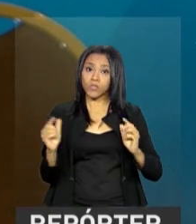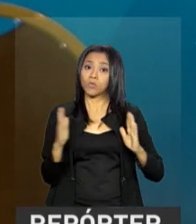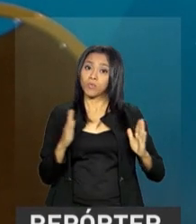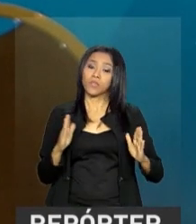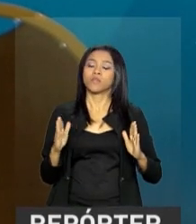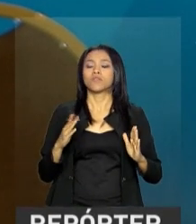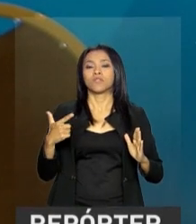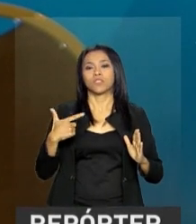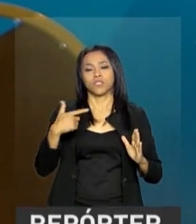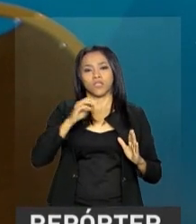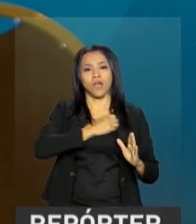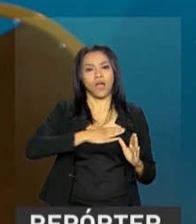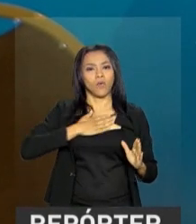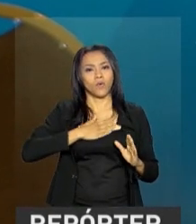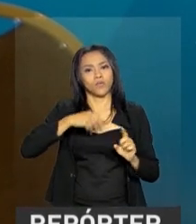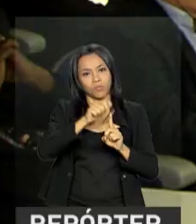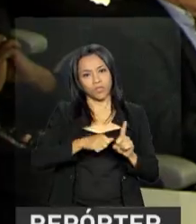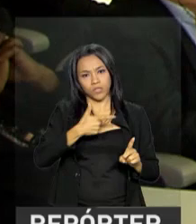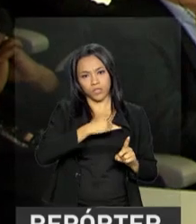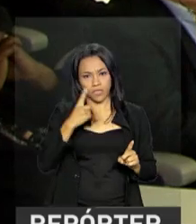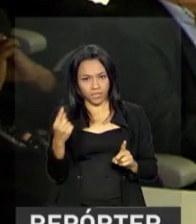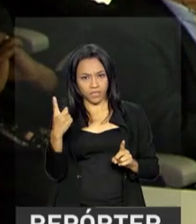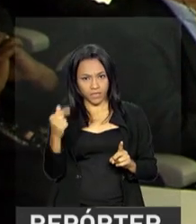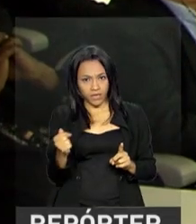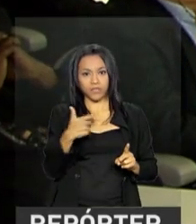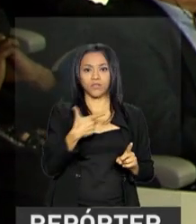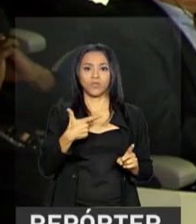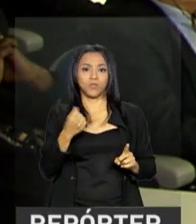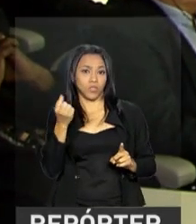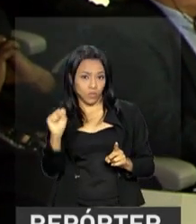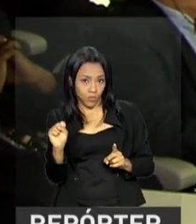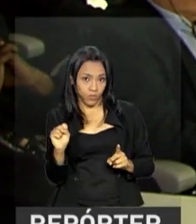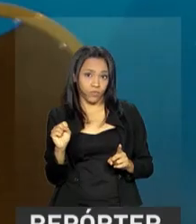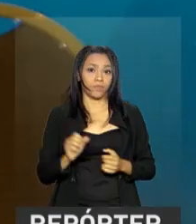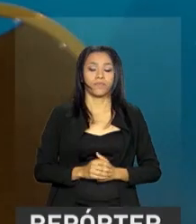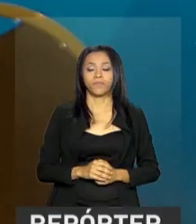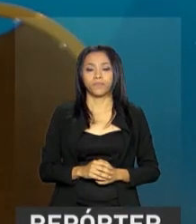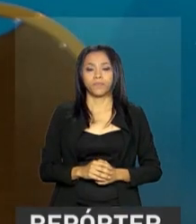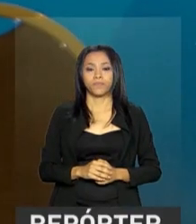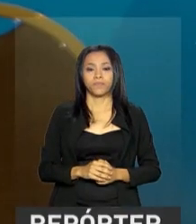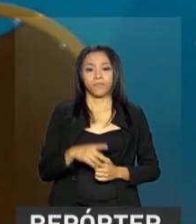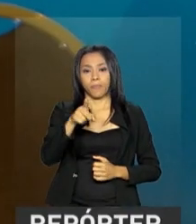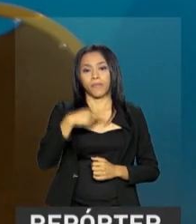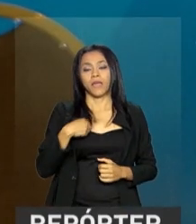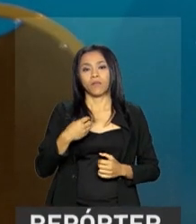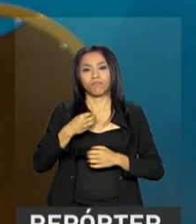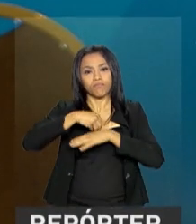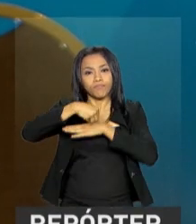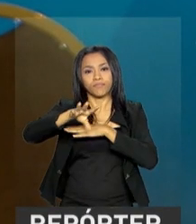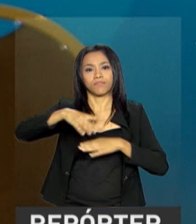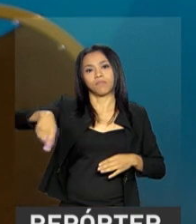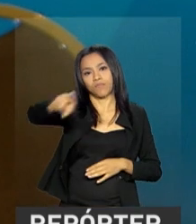de 2017 e janeiro de 2018, se comparado ao mesmo período anterior. Essa é uma notícia.